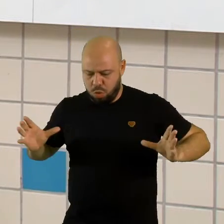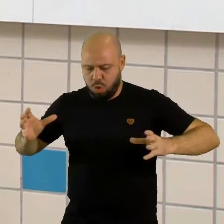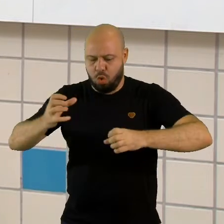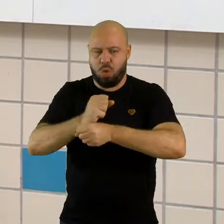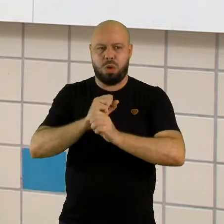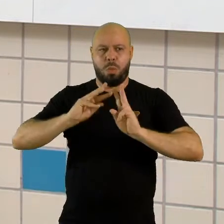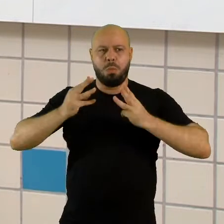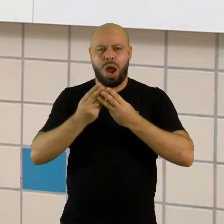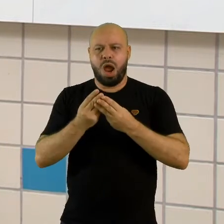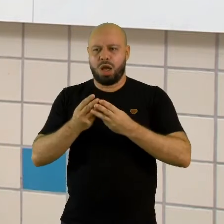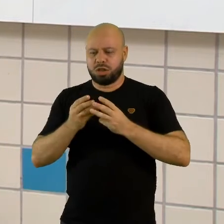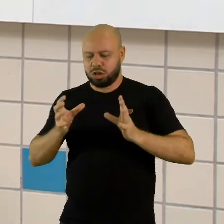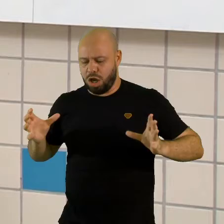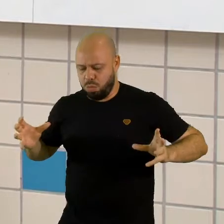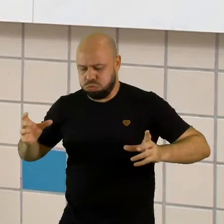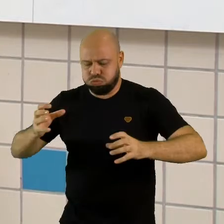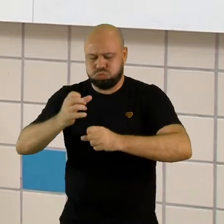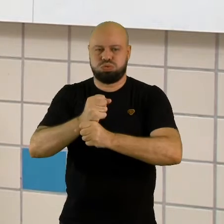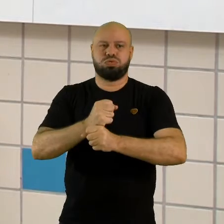formado. Ou seja, se